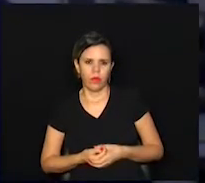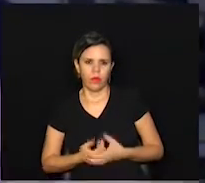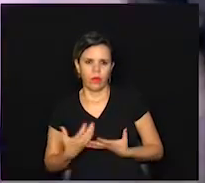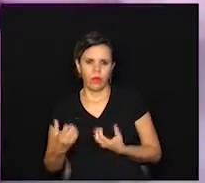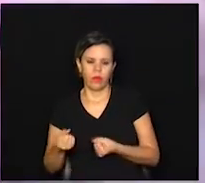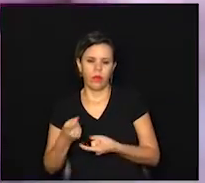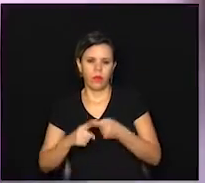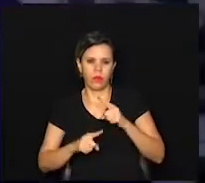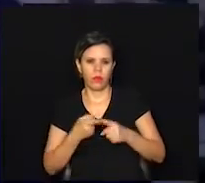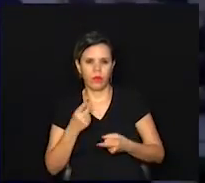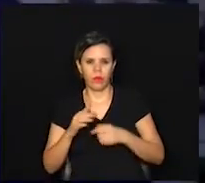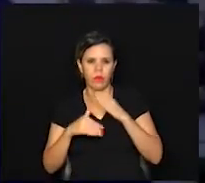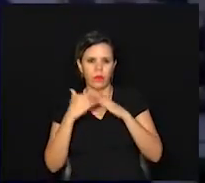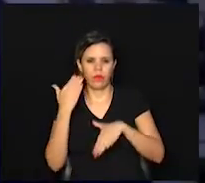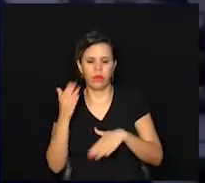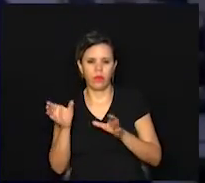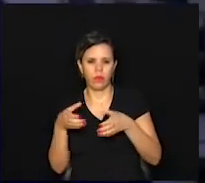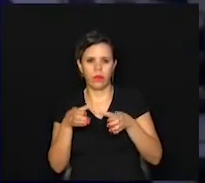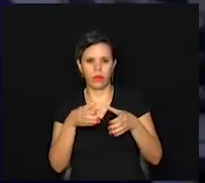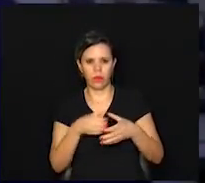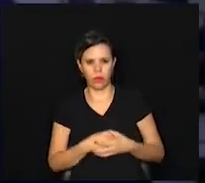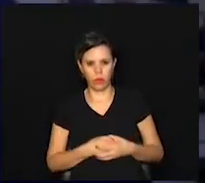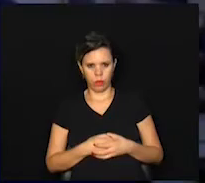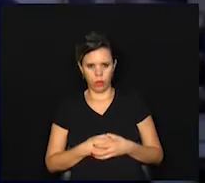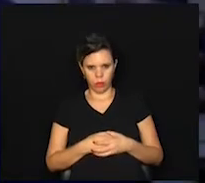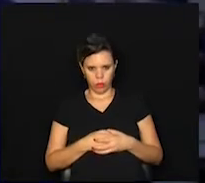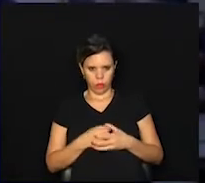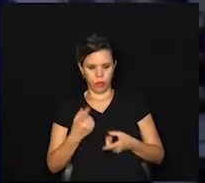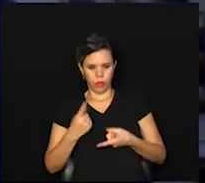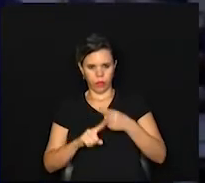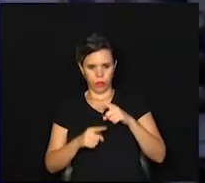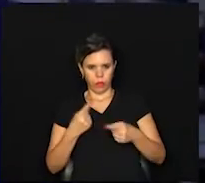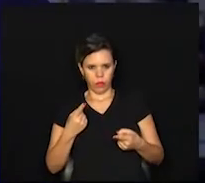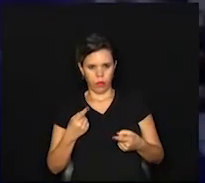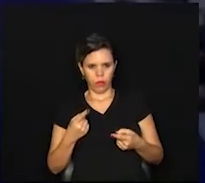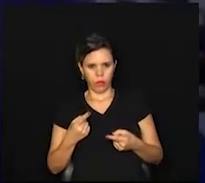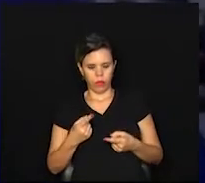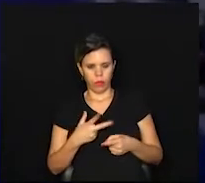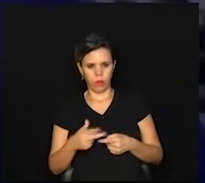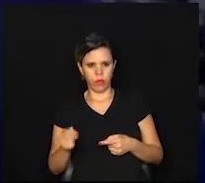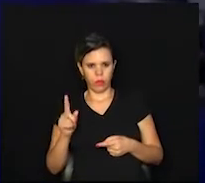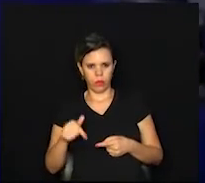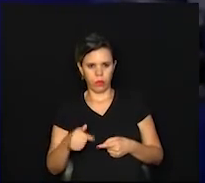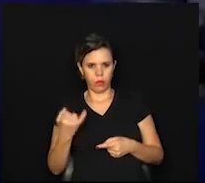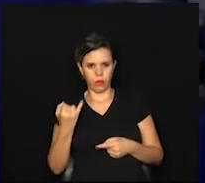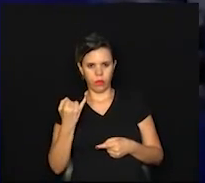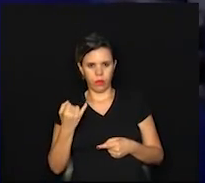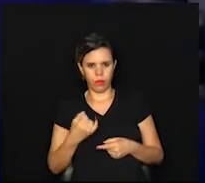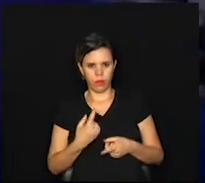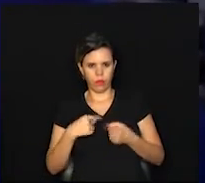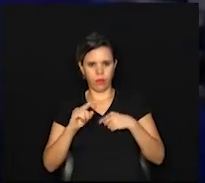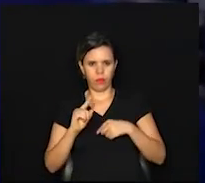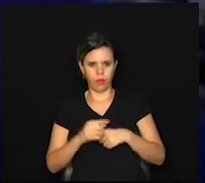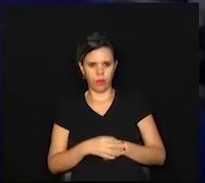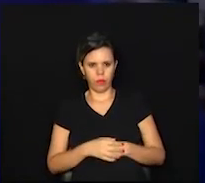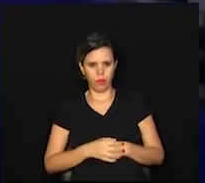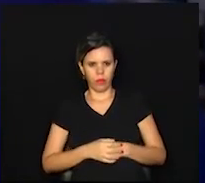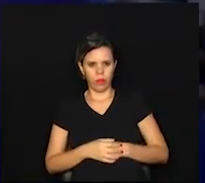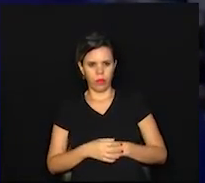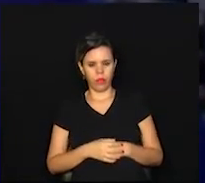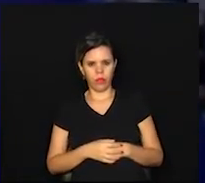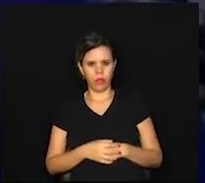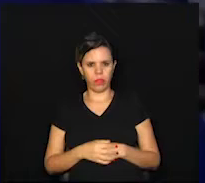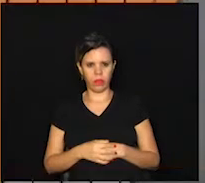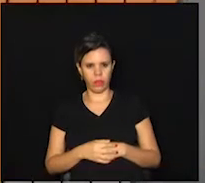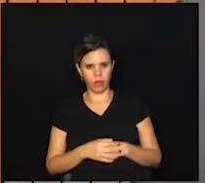cumplicidade, essa construção coletiva e esse pacto, se passar por isso, ele vai ser muito exitoso.